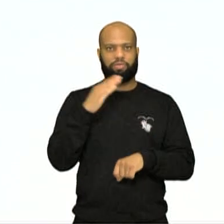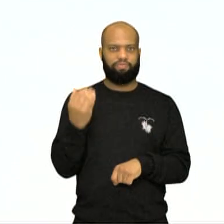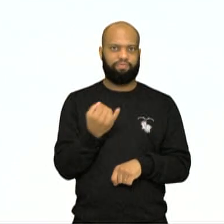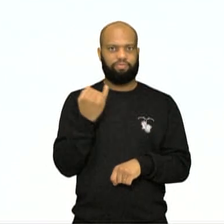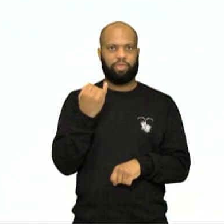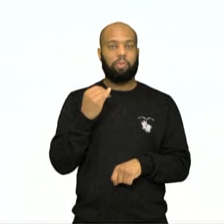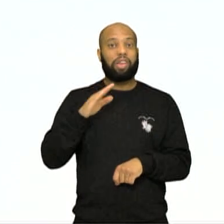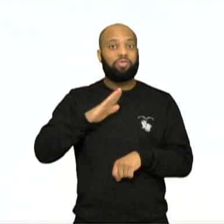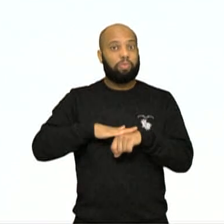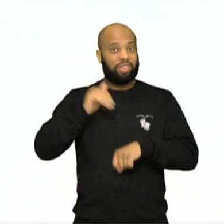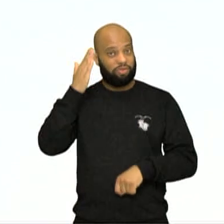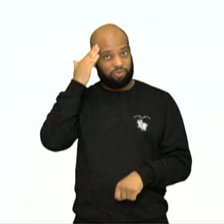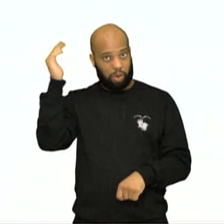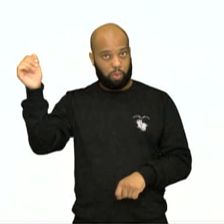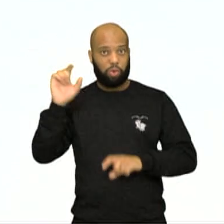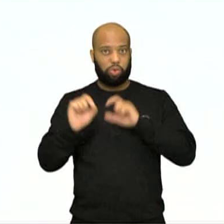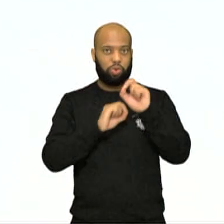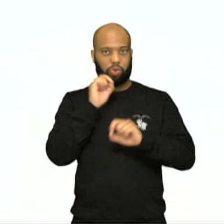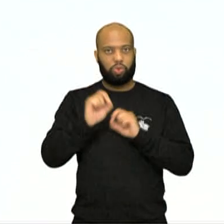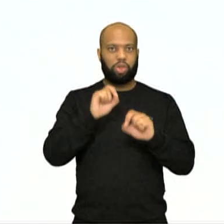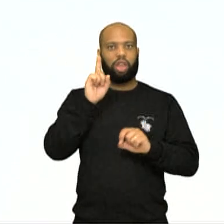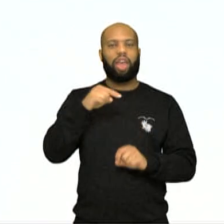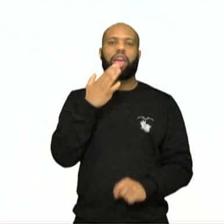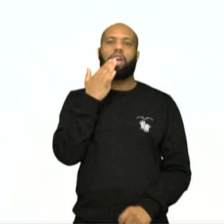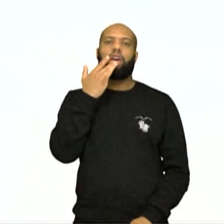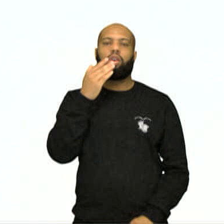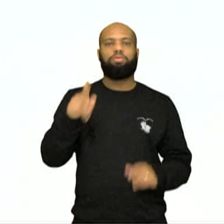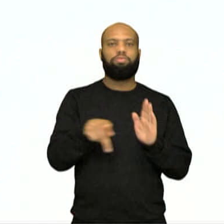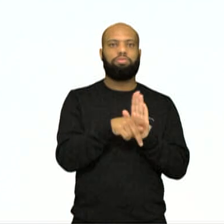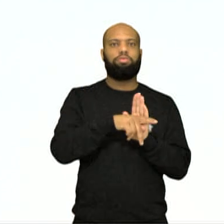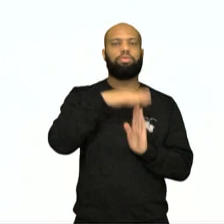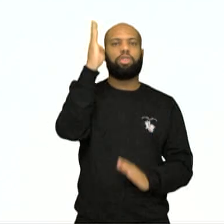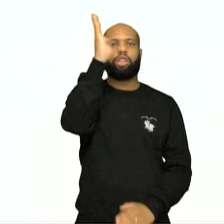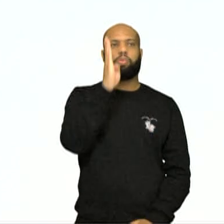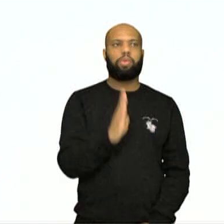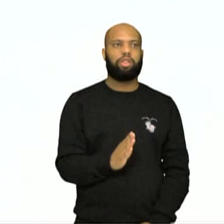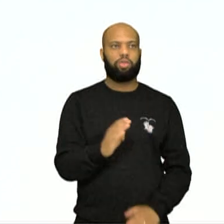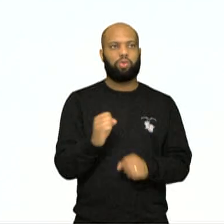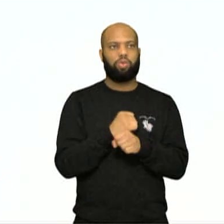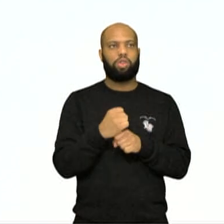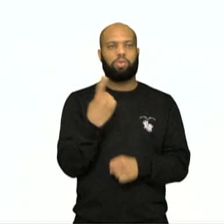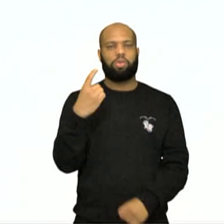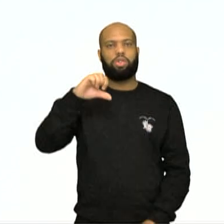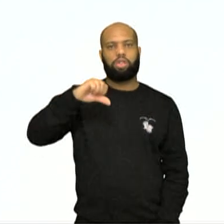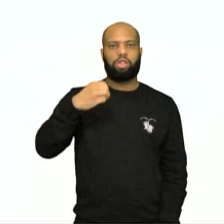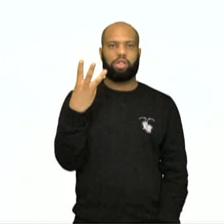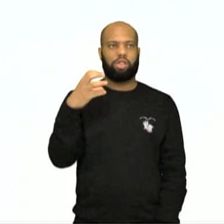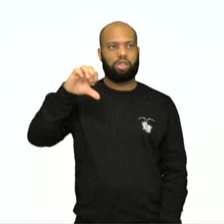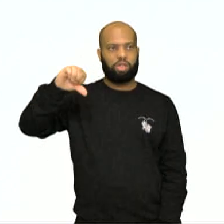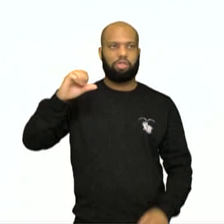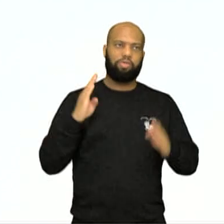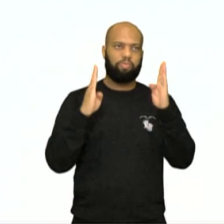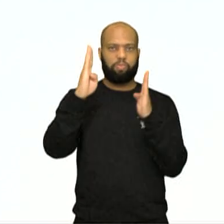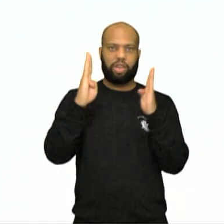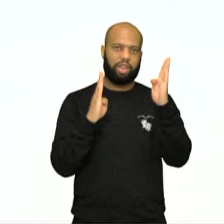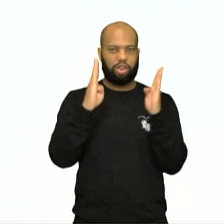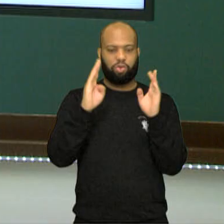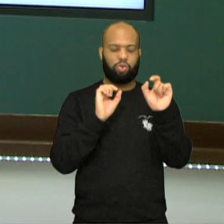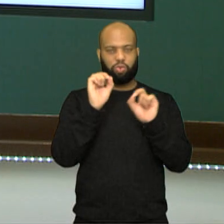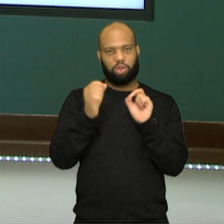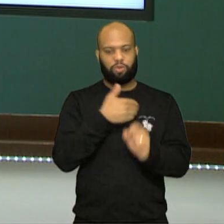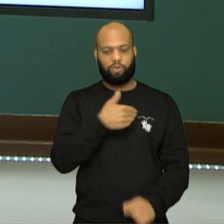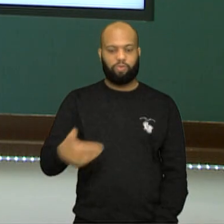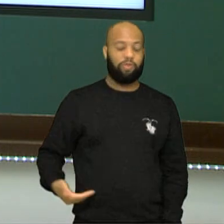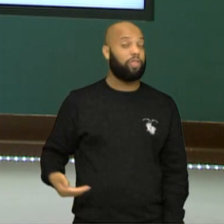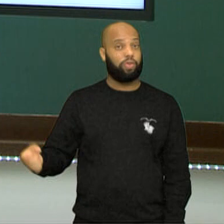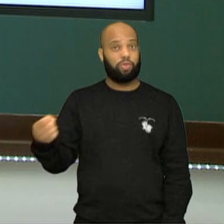de música é a Aquarela do Brasil, do compositor Ari Barroso, lançado em 1939, no período do Estado Novo. Então, ele é